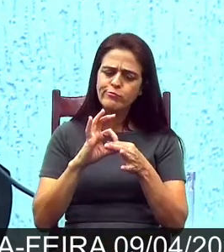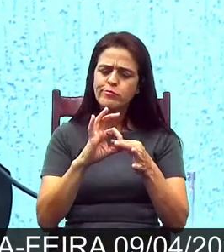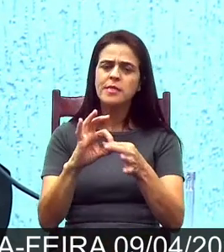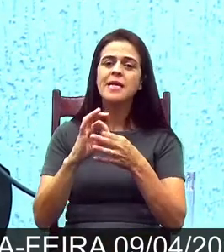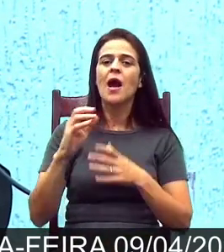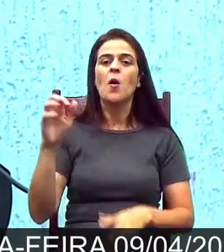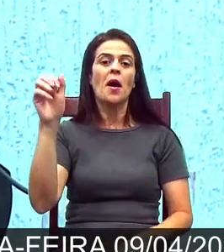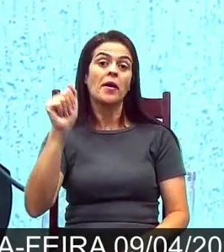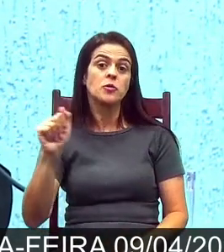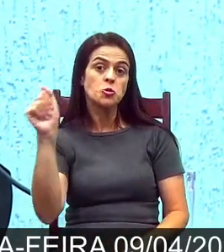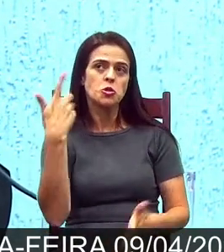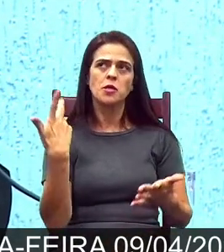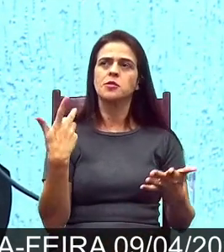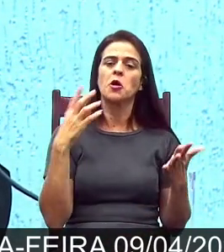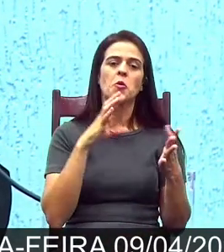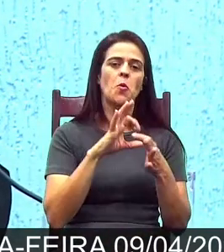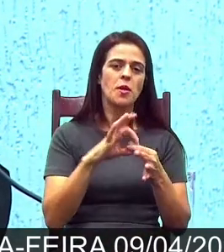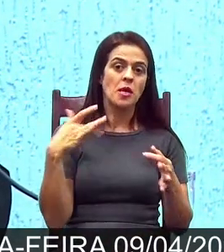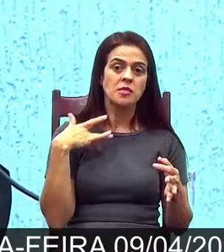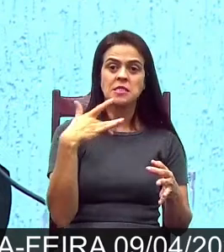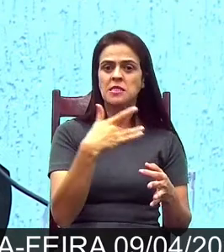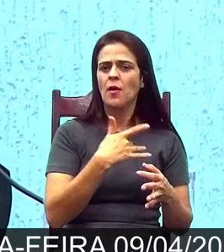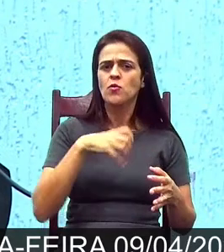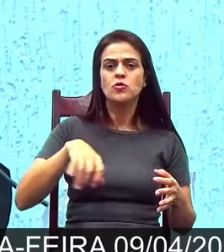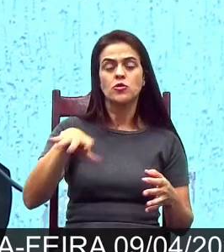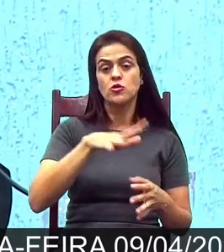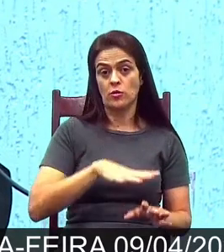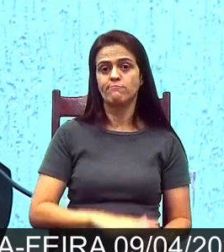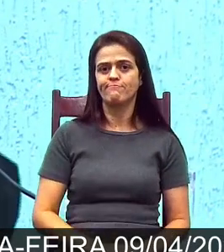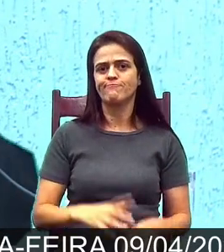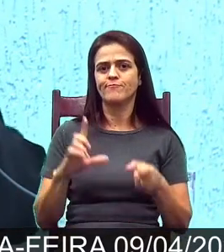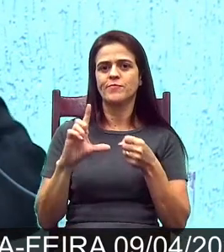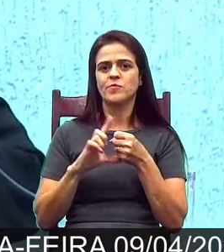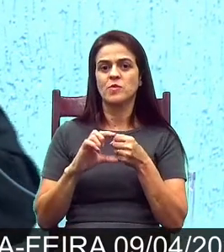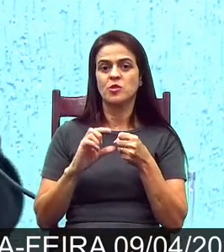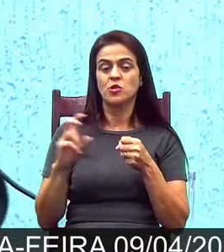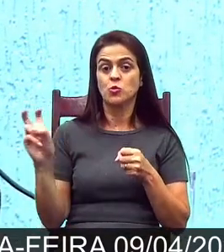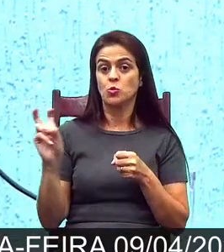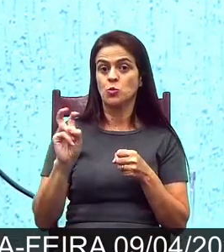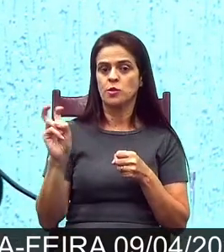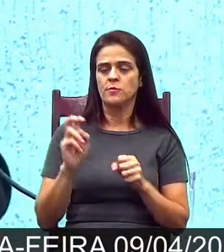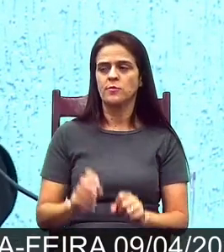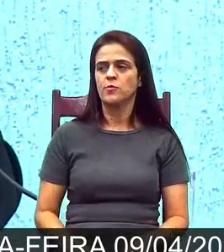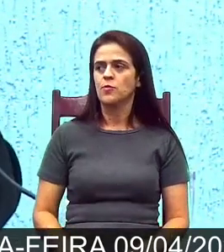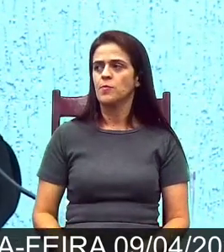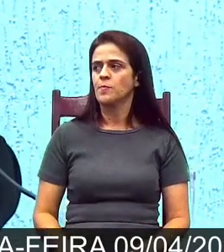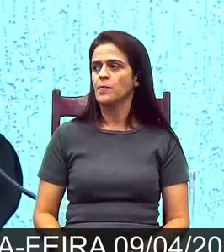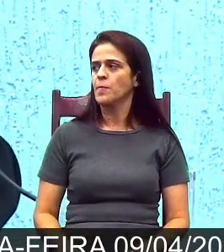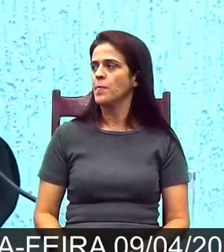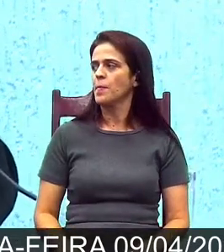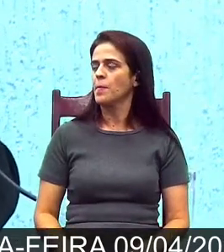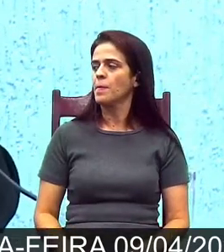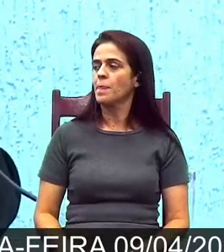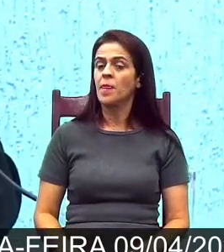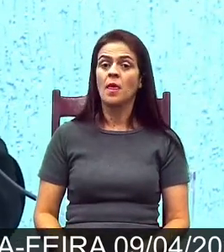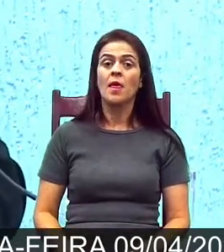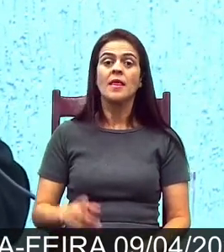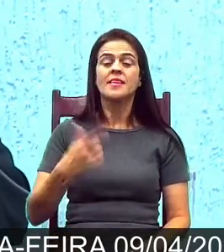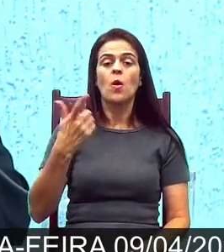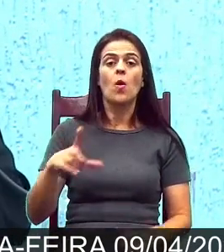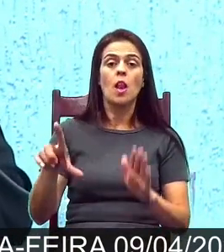associações como nesta empreitada. Artigo 5º. O Poder Executivo regulamentará esta